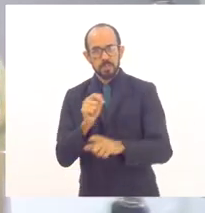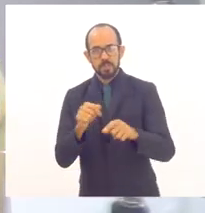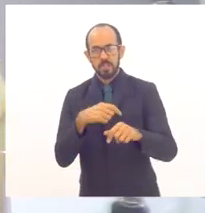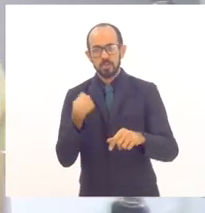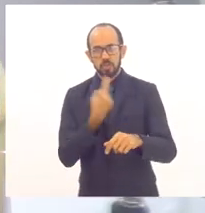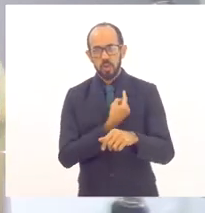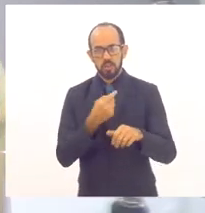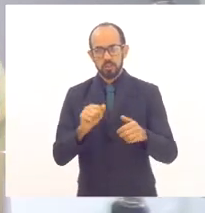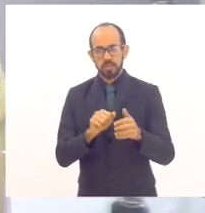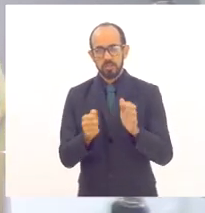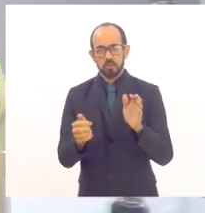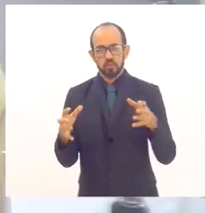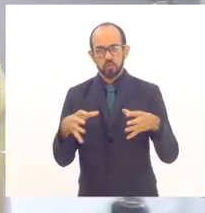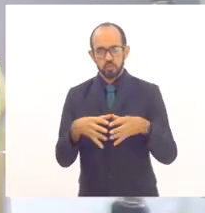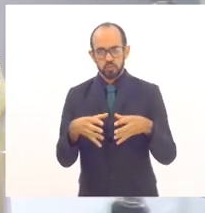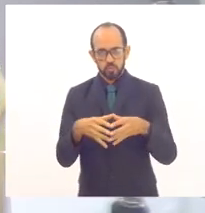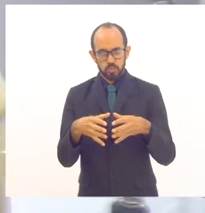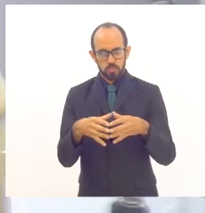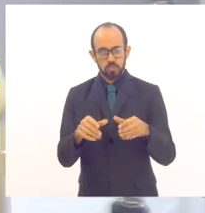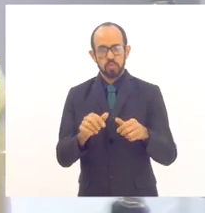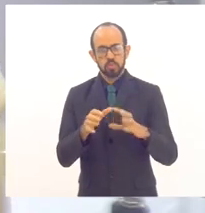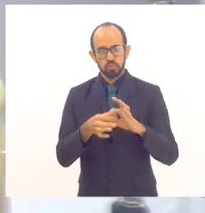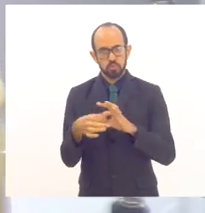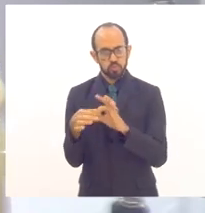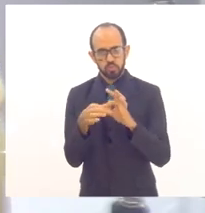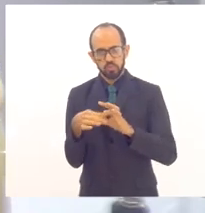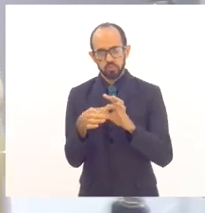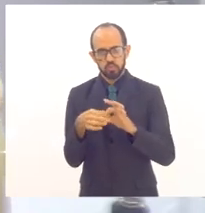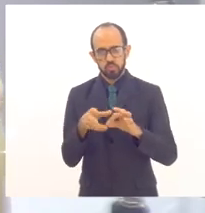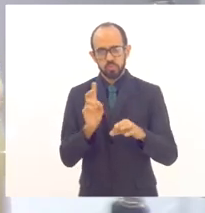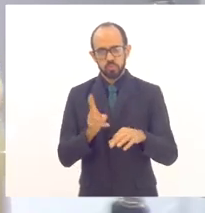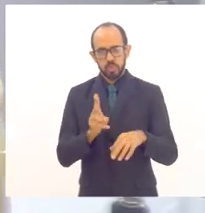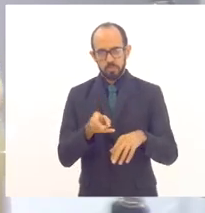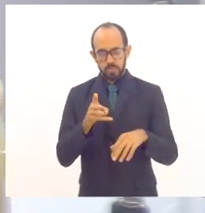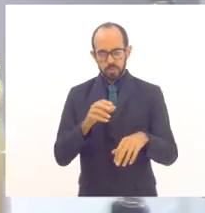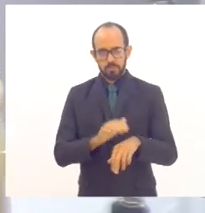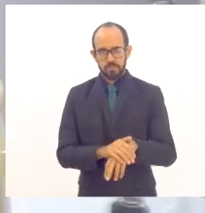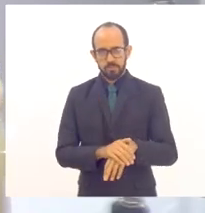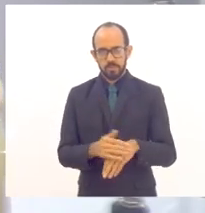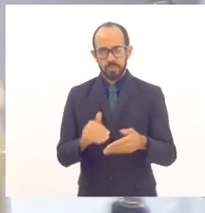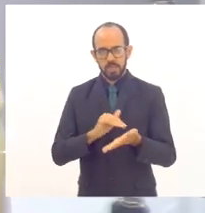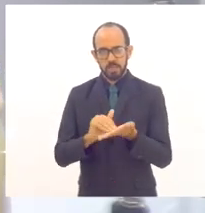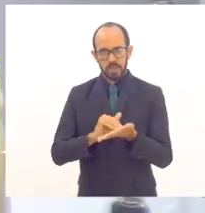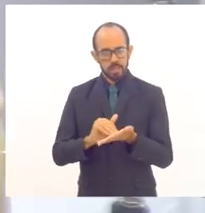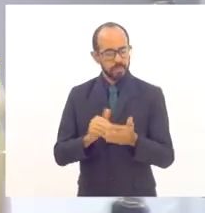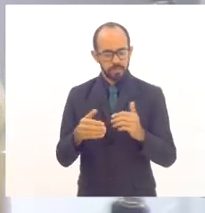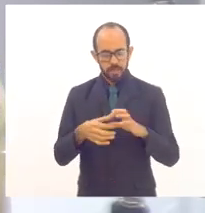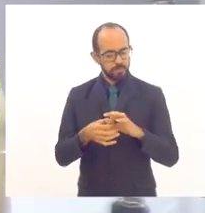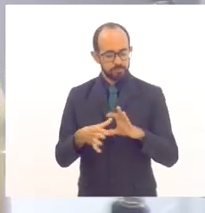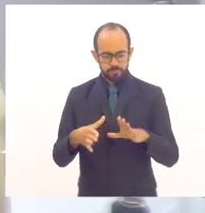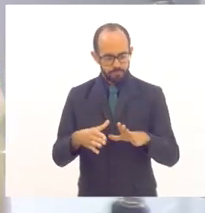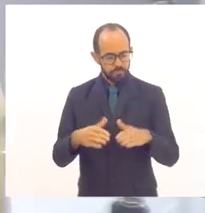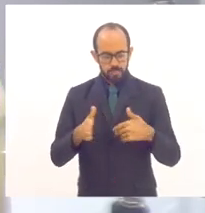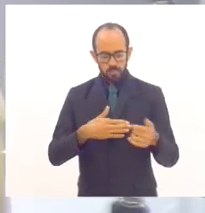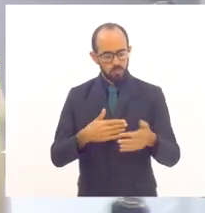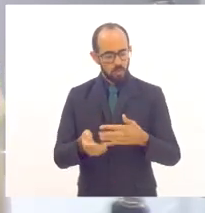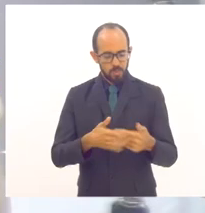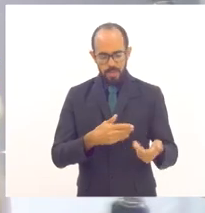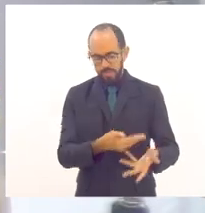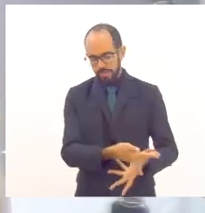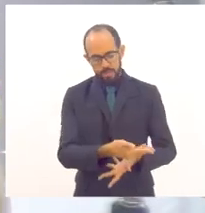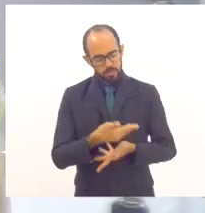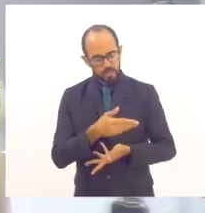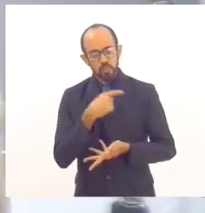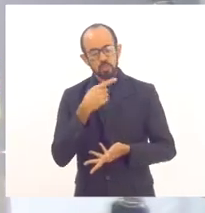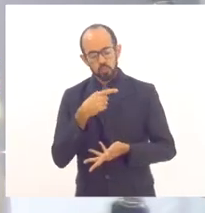plurais, né, a cada dia mais. Então, é isso, gente. A secretaria está de portas abertas para atendê-los em qualquer situação, em qualquer tipo de